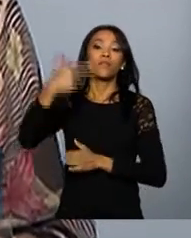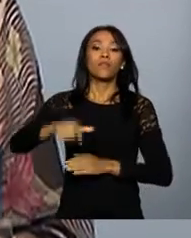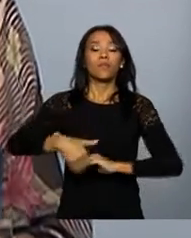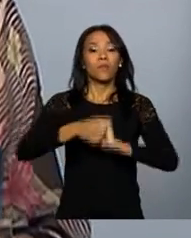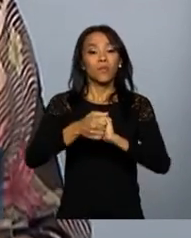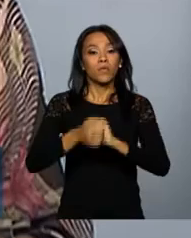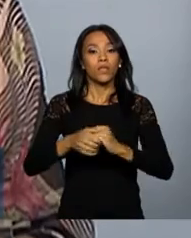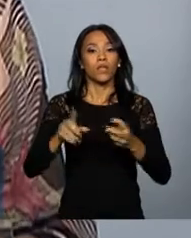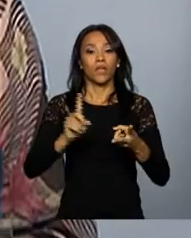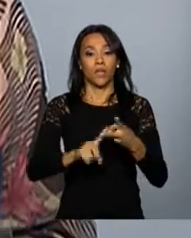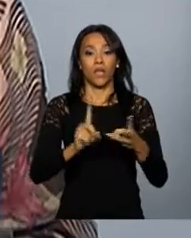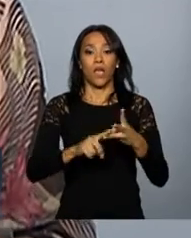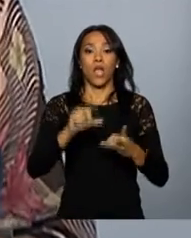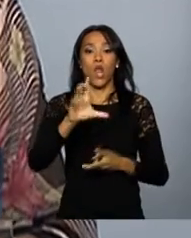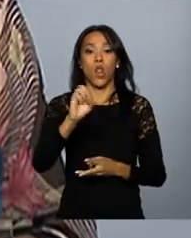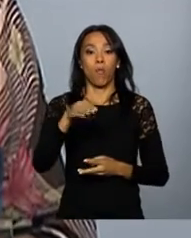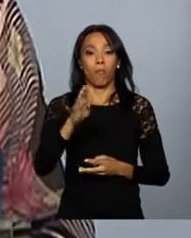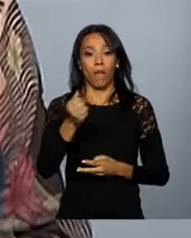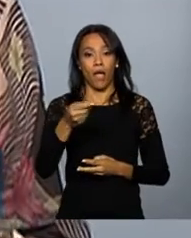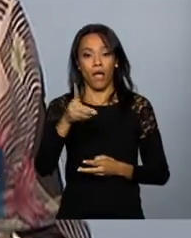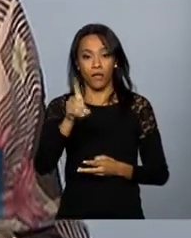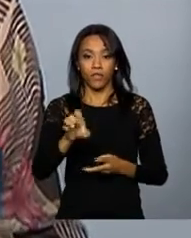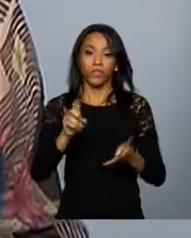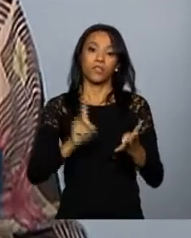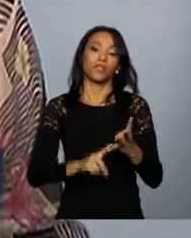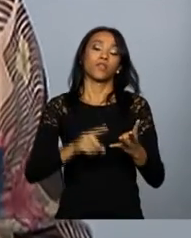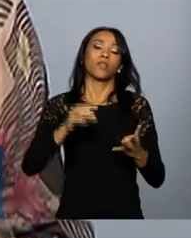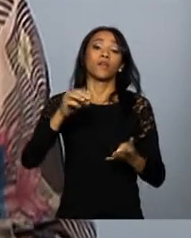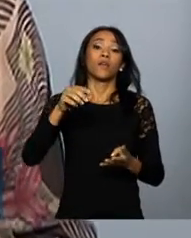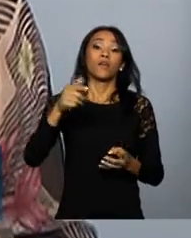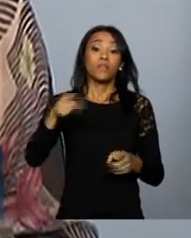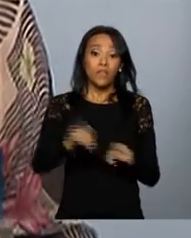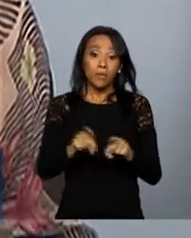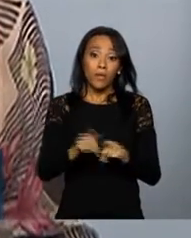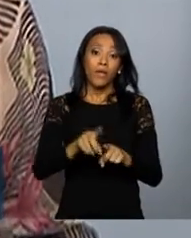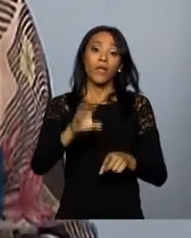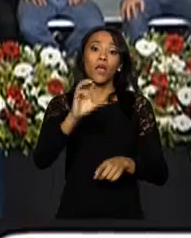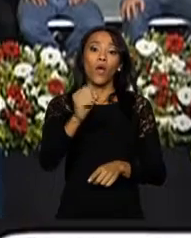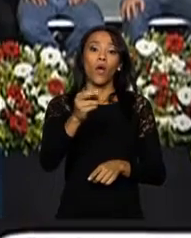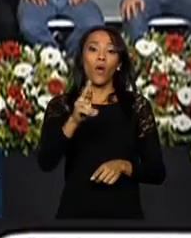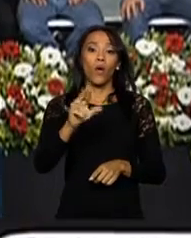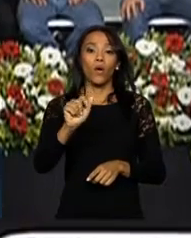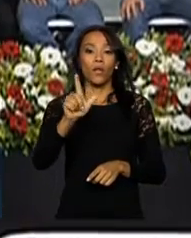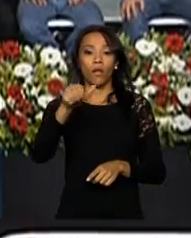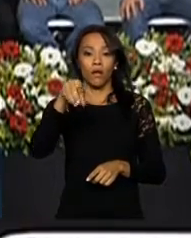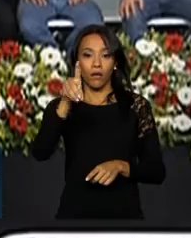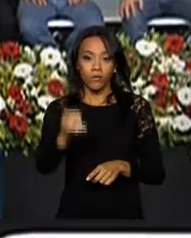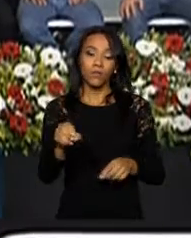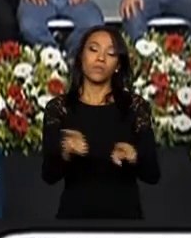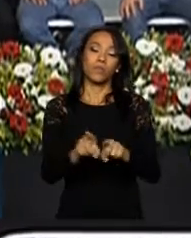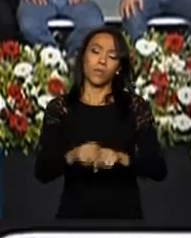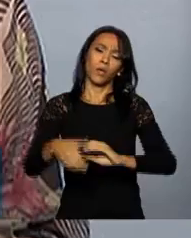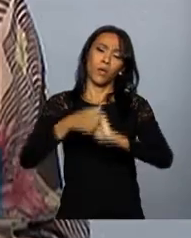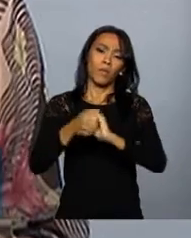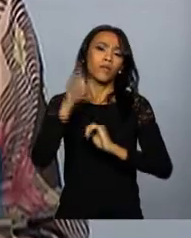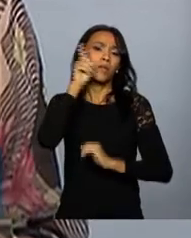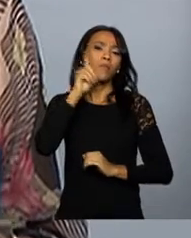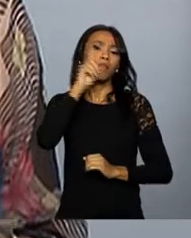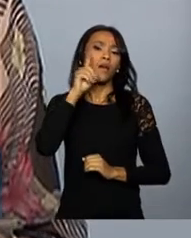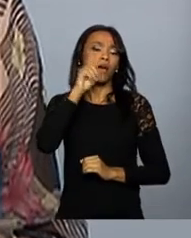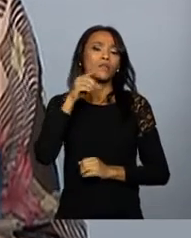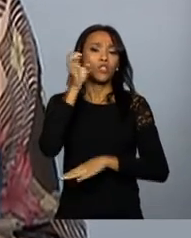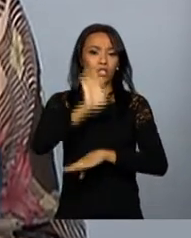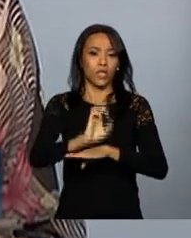Miguel Lombardi, o Milton Monte e o nosso Orlando Silva. Cumprimentar os deputados